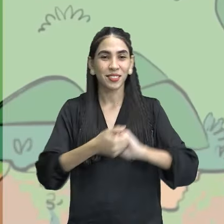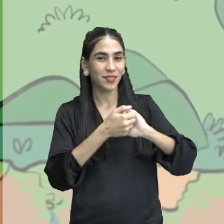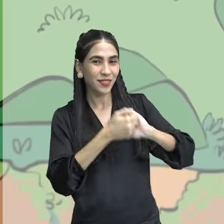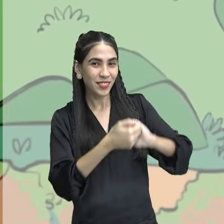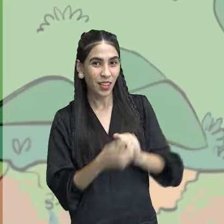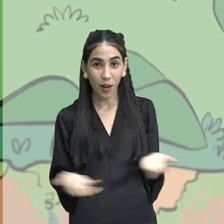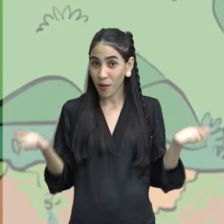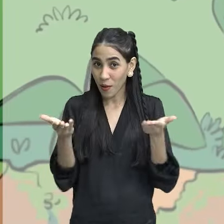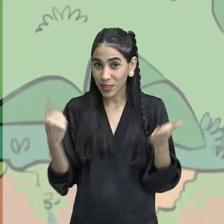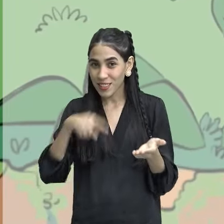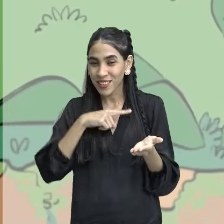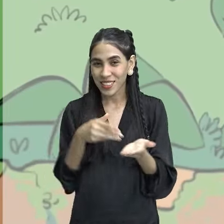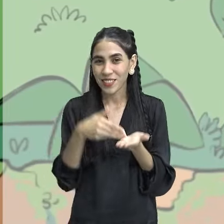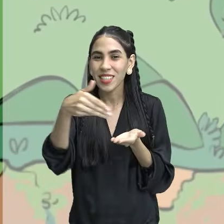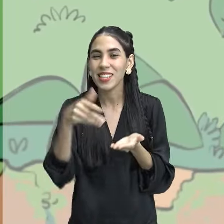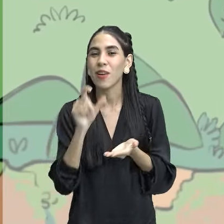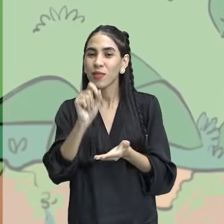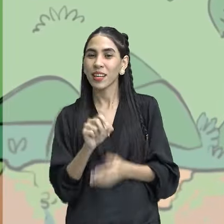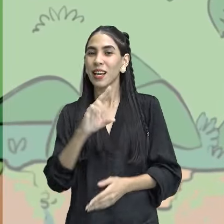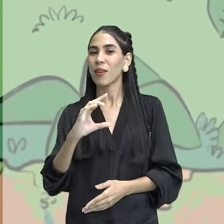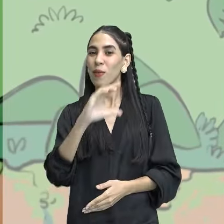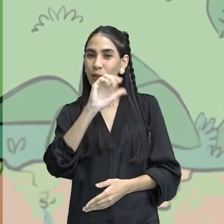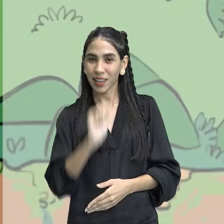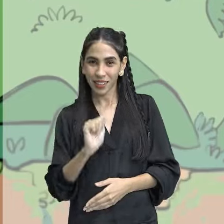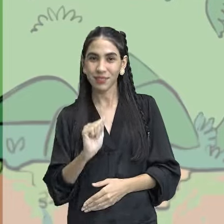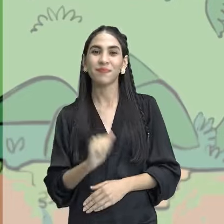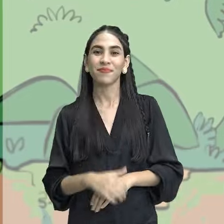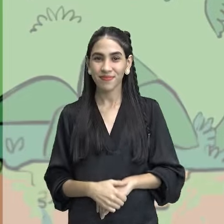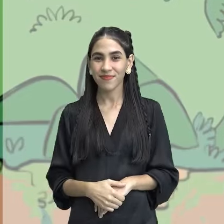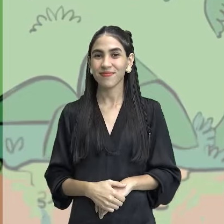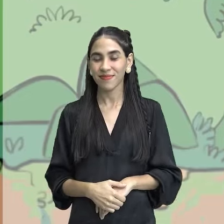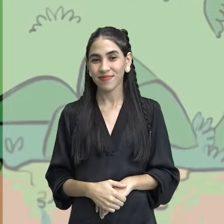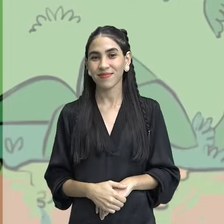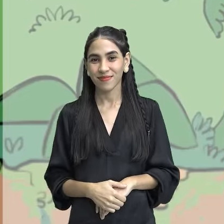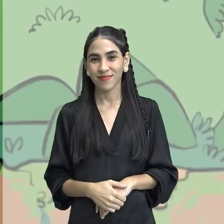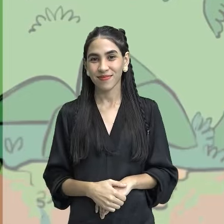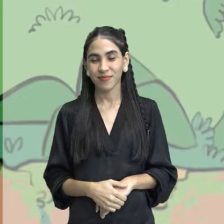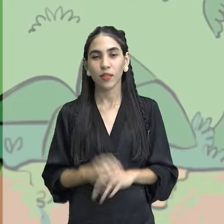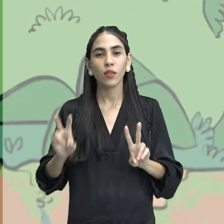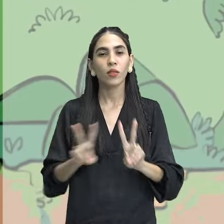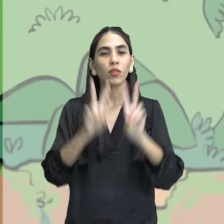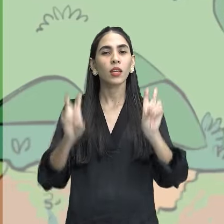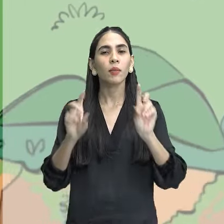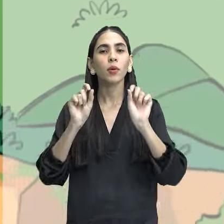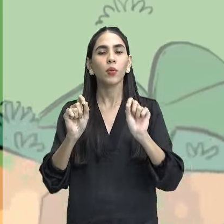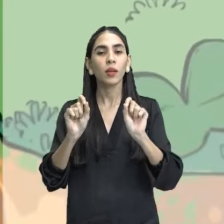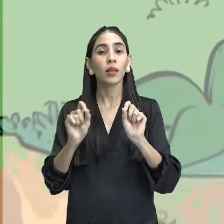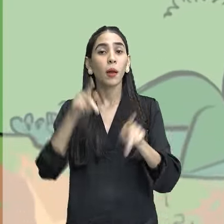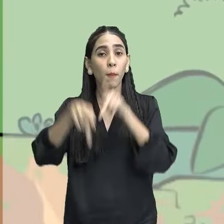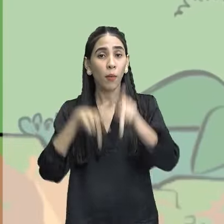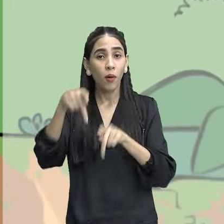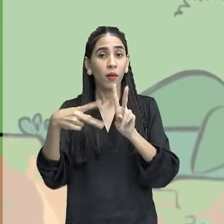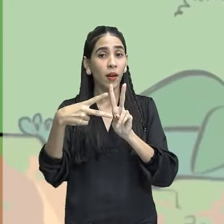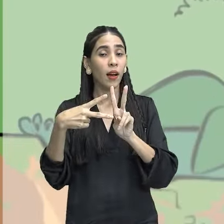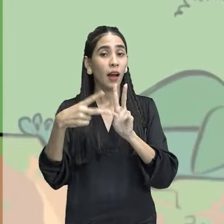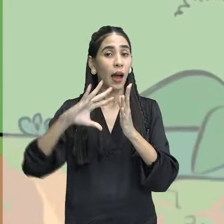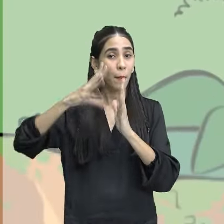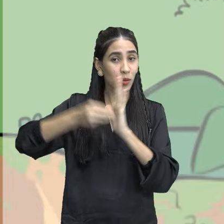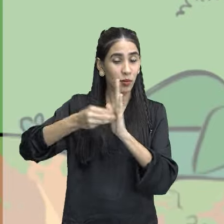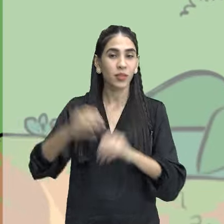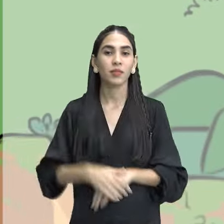cumprimentar, porque hoje vamos iniciar a nossa unidade curricular de aprofundamento sobre povos amazônidas.